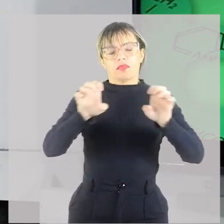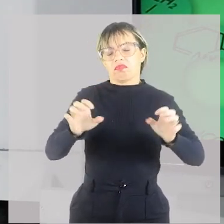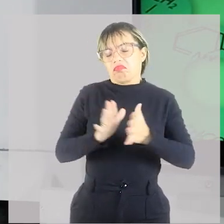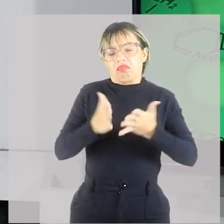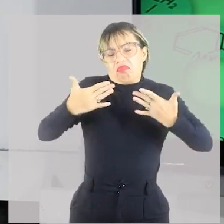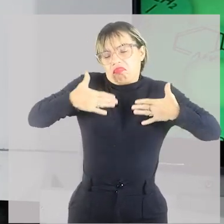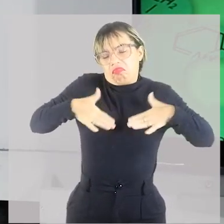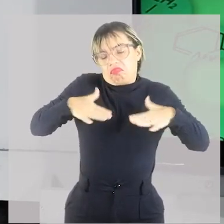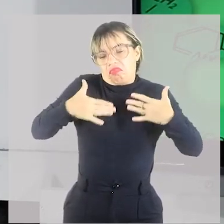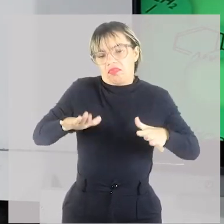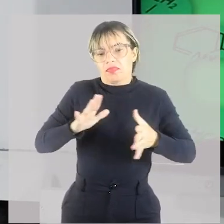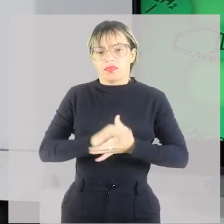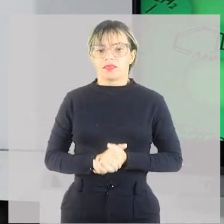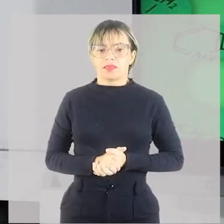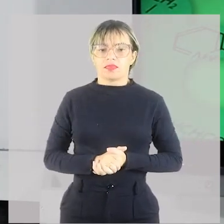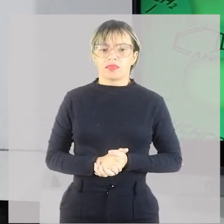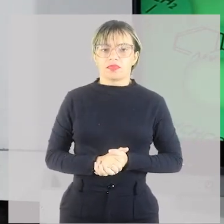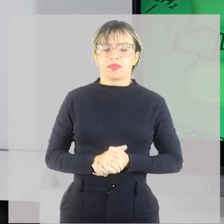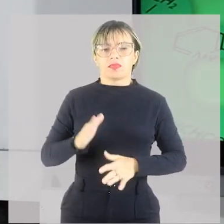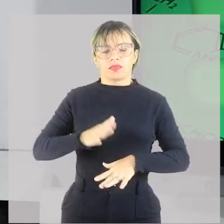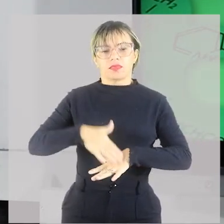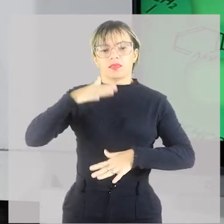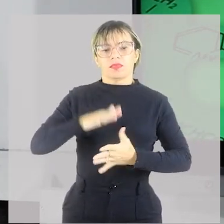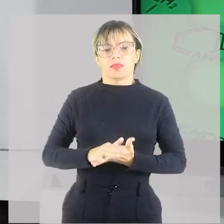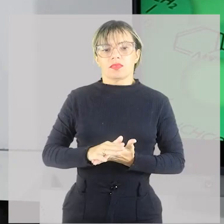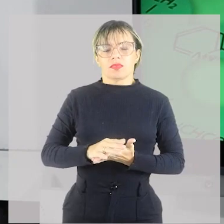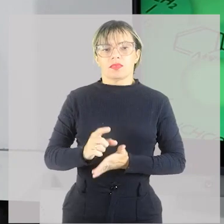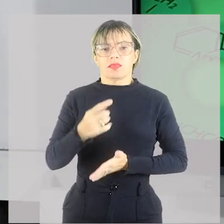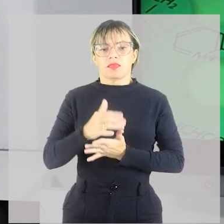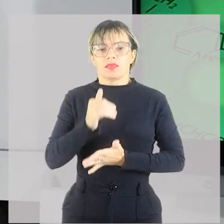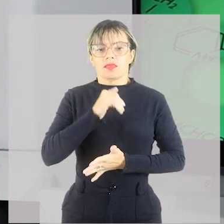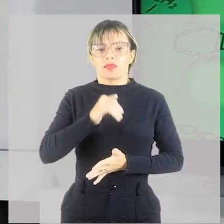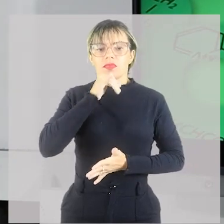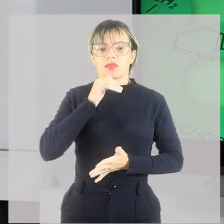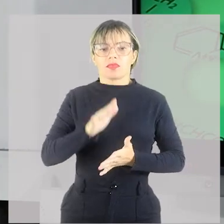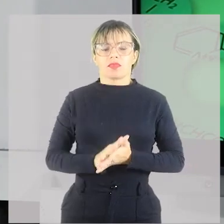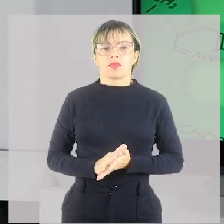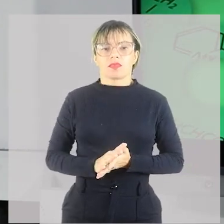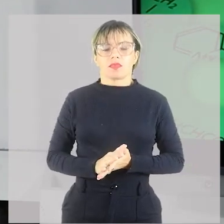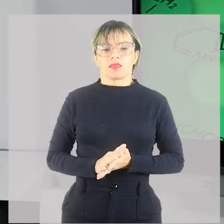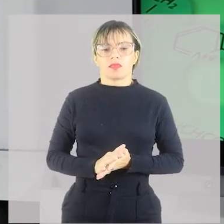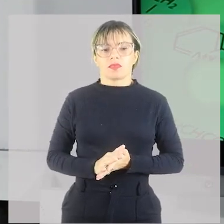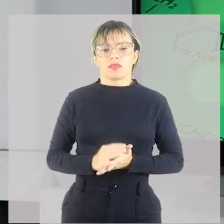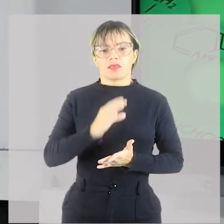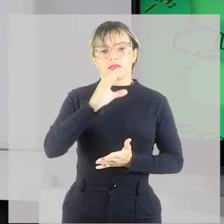tranquilo. Vou colocar mais um. Ele poderia fazer isso aqui também, ó.